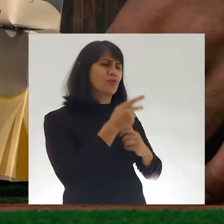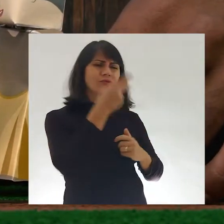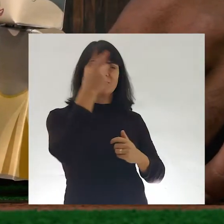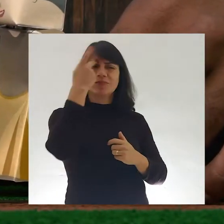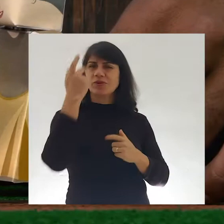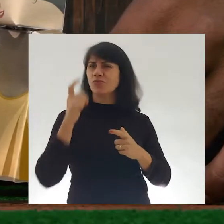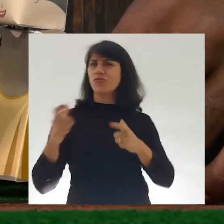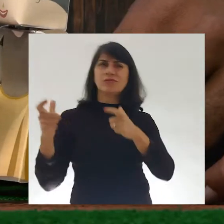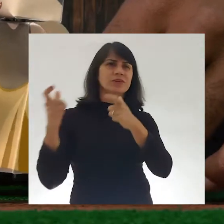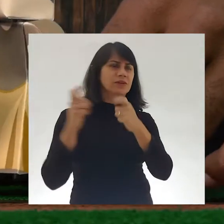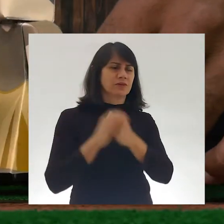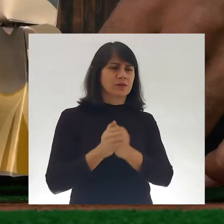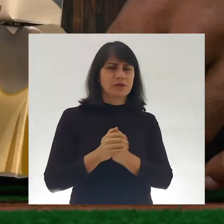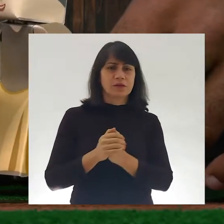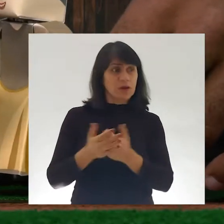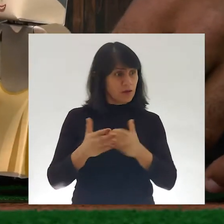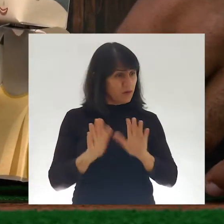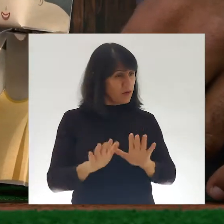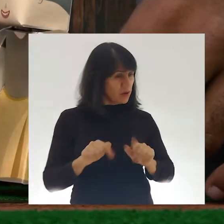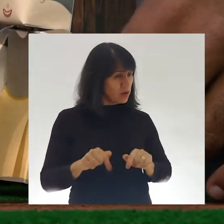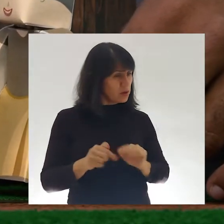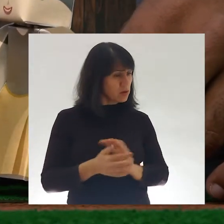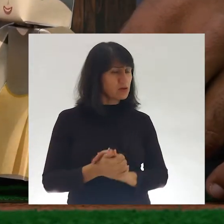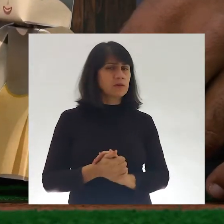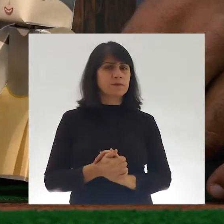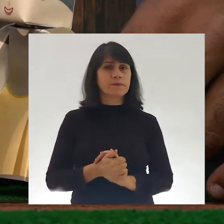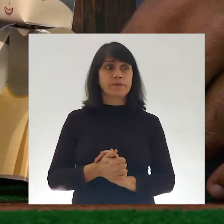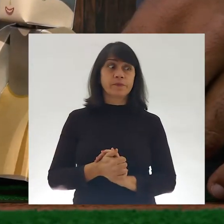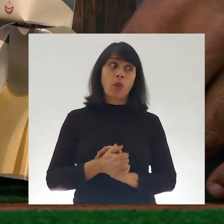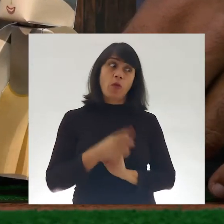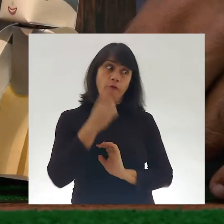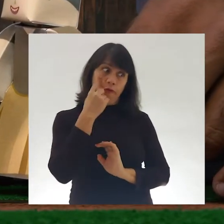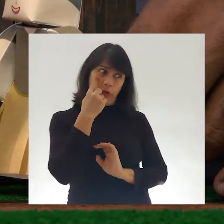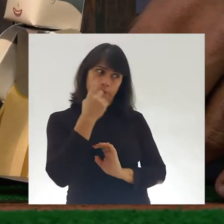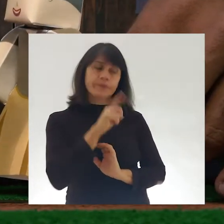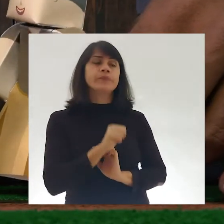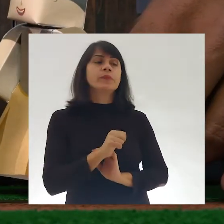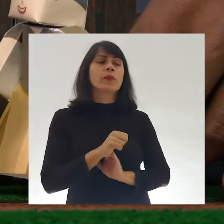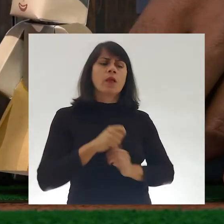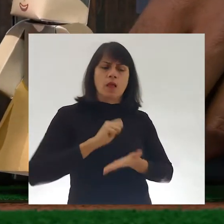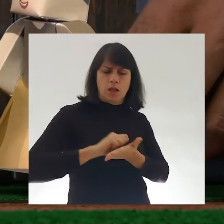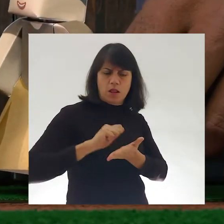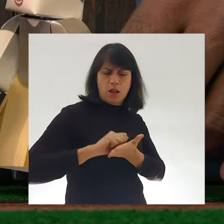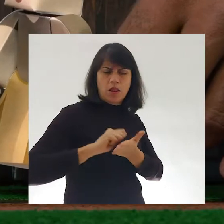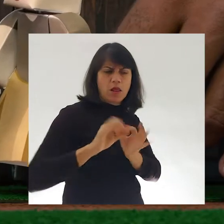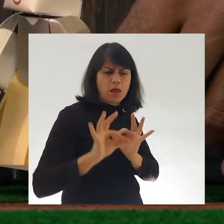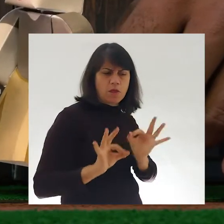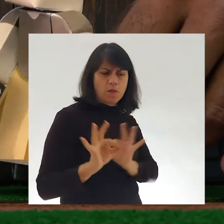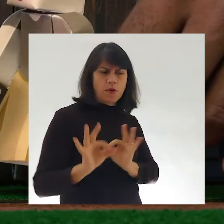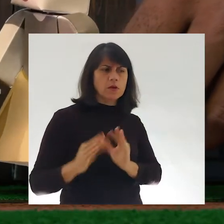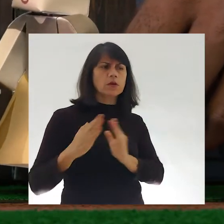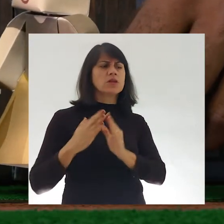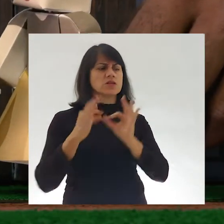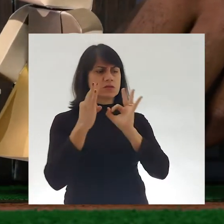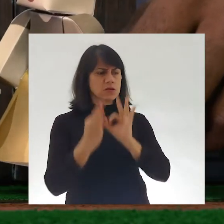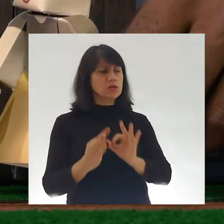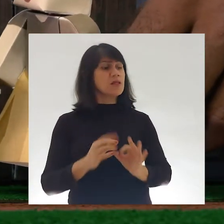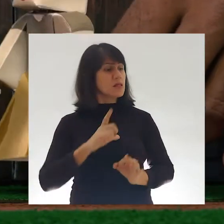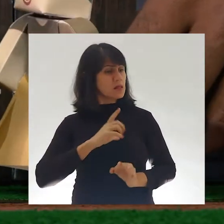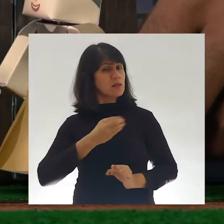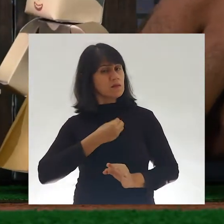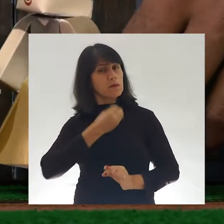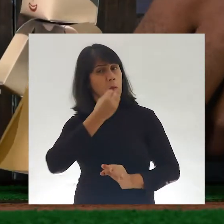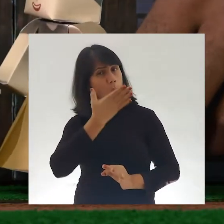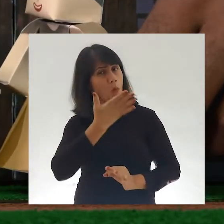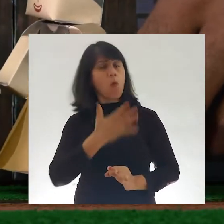aqui. Não quer ficar? Olha, se fizer o serviço de casa direitinho, terá boa